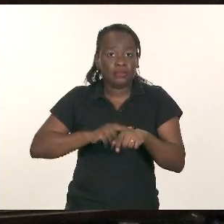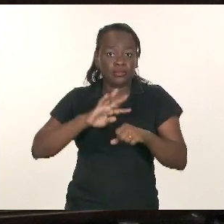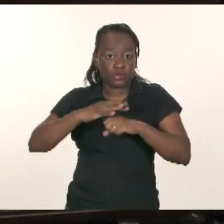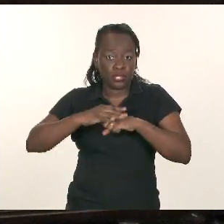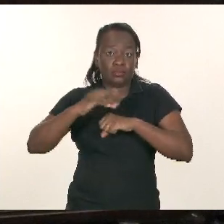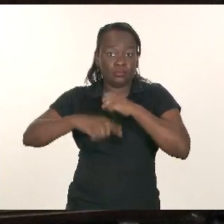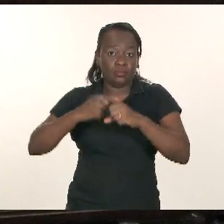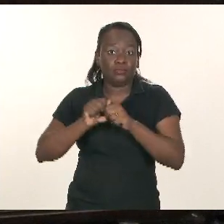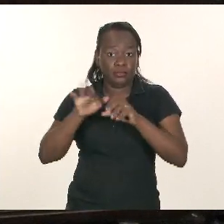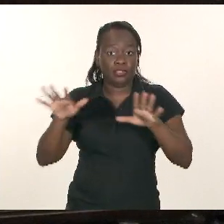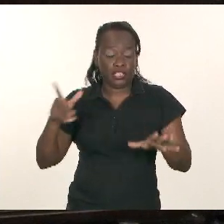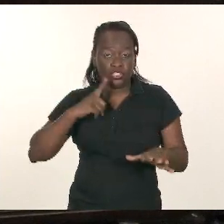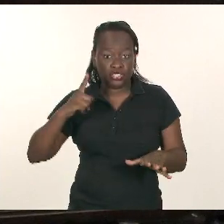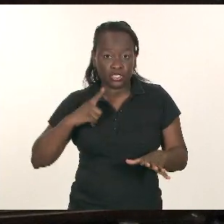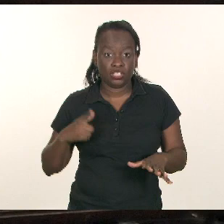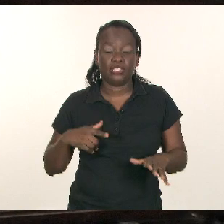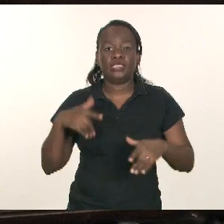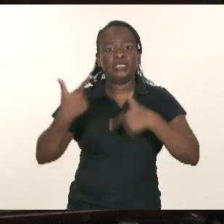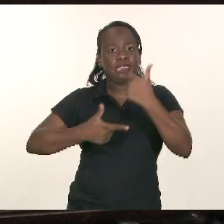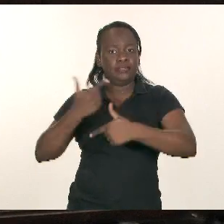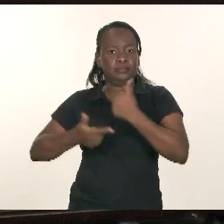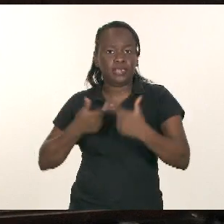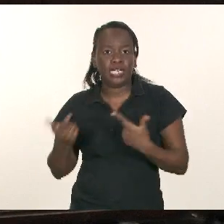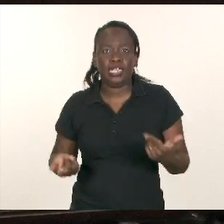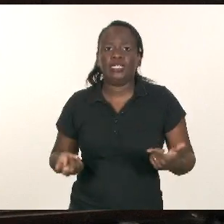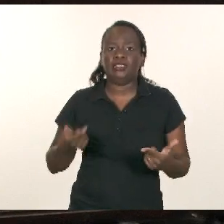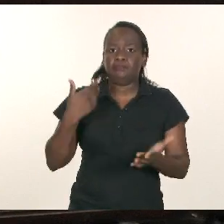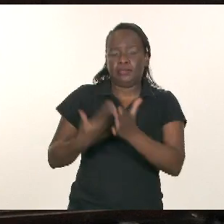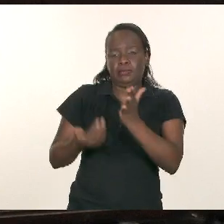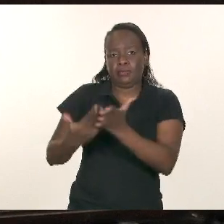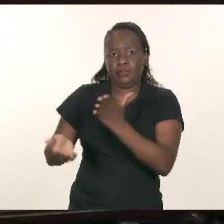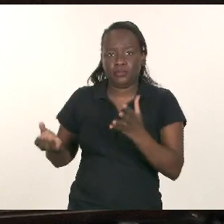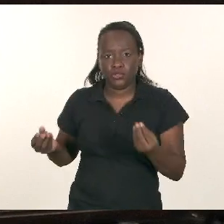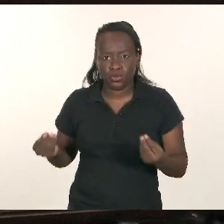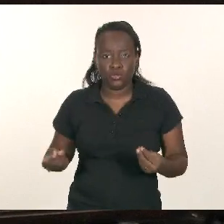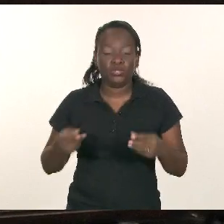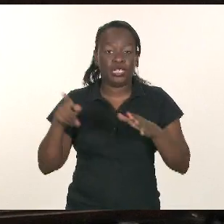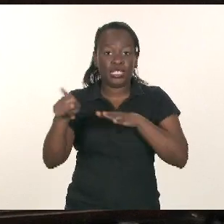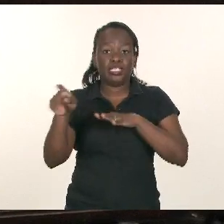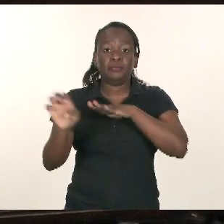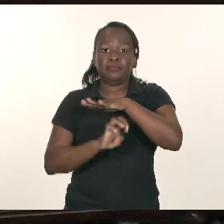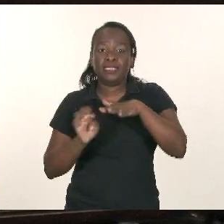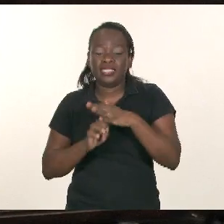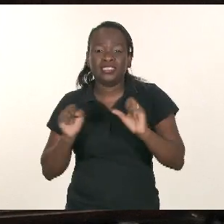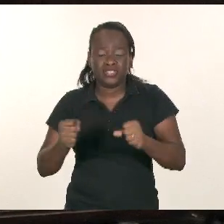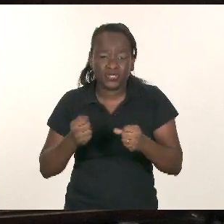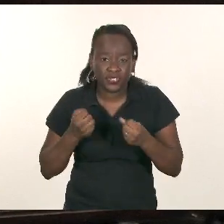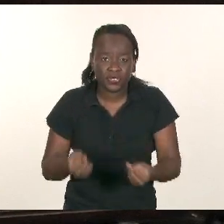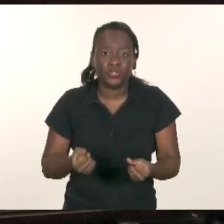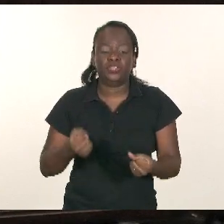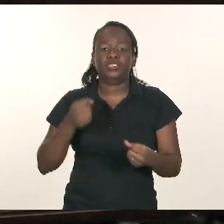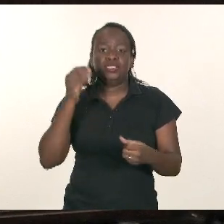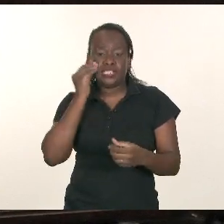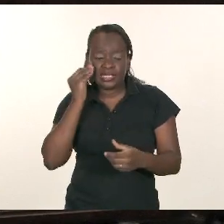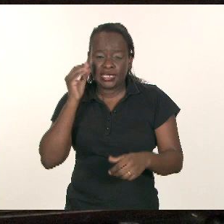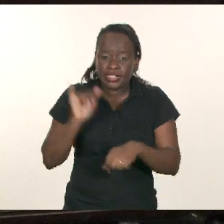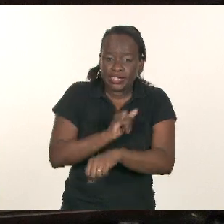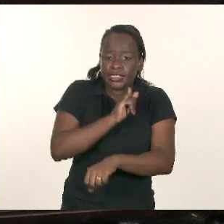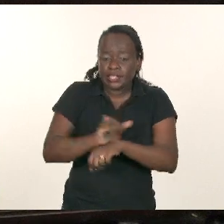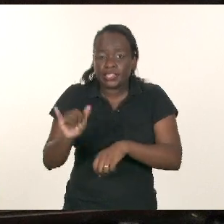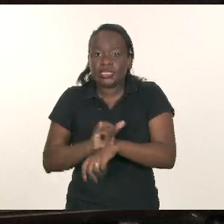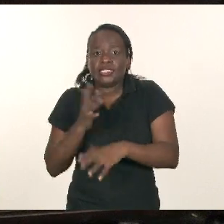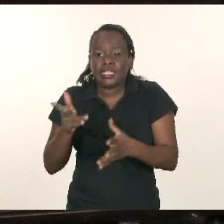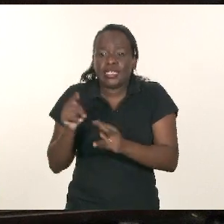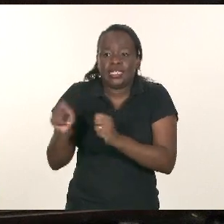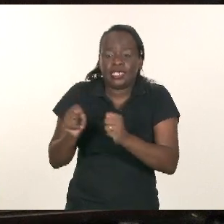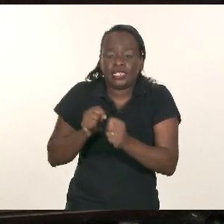pandemia, em que os empregos estão sendo perdidos e esses empresários têm tentado de todas as formas preservar